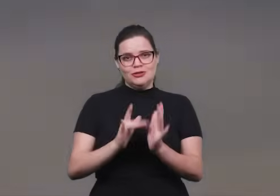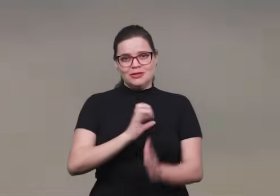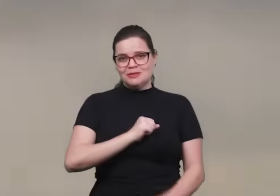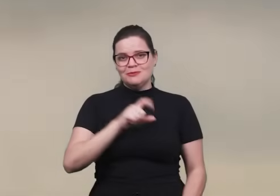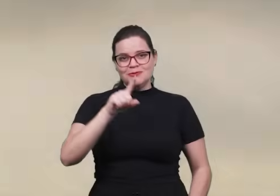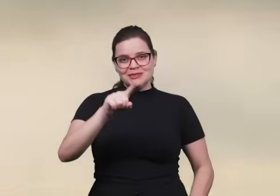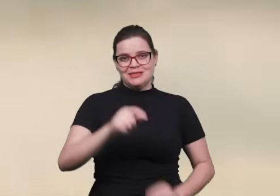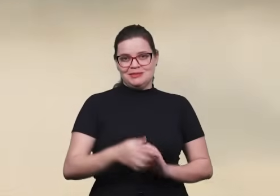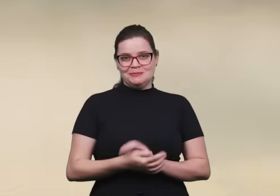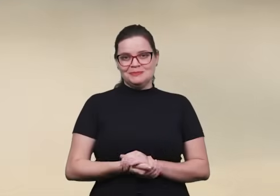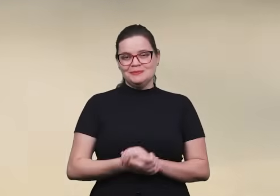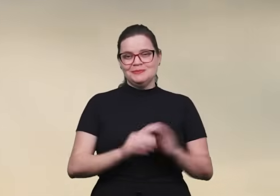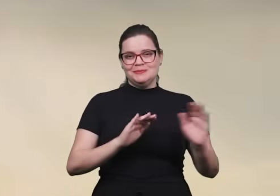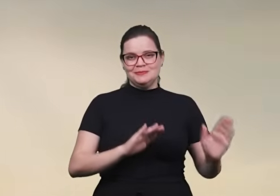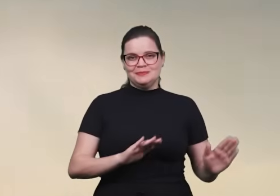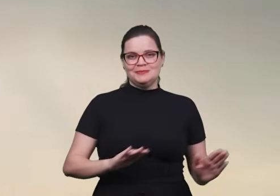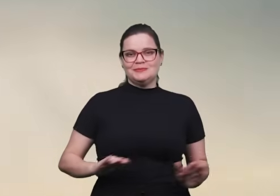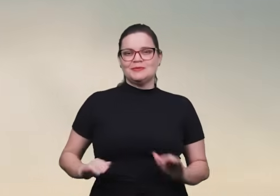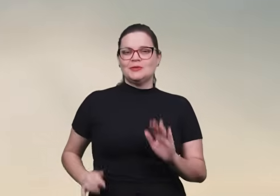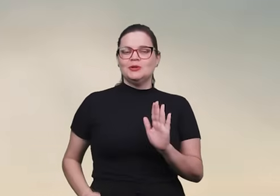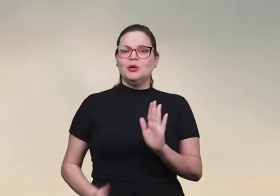ama.